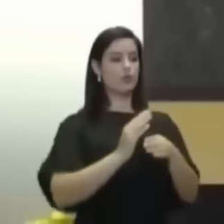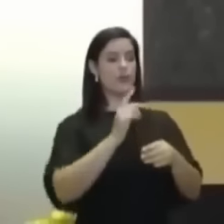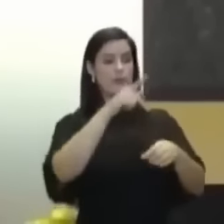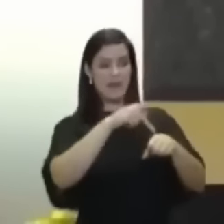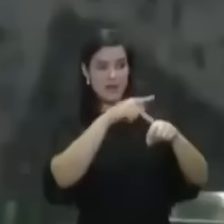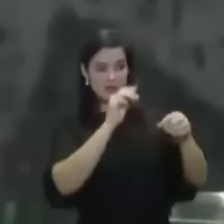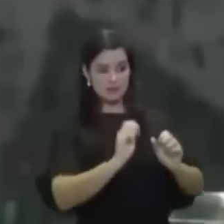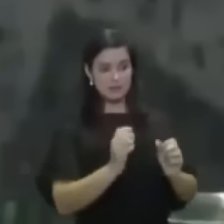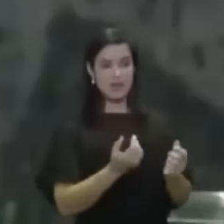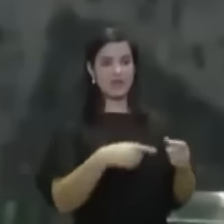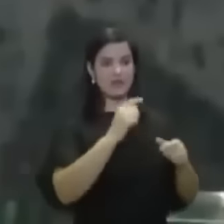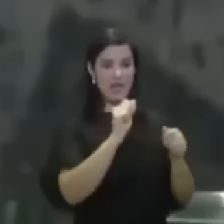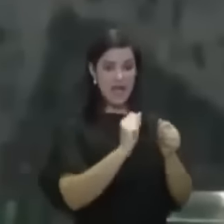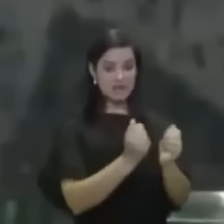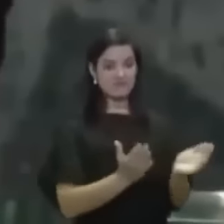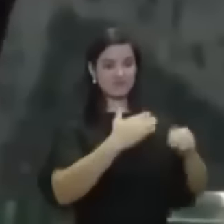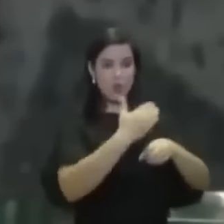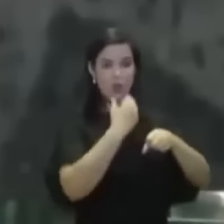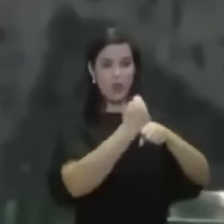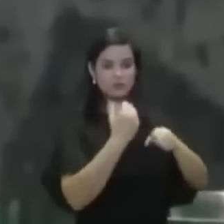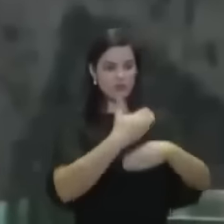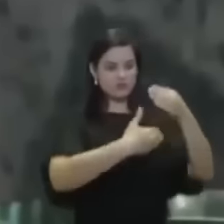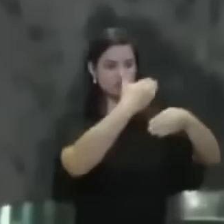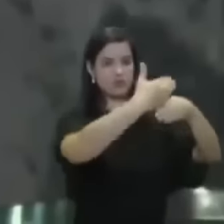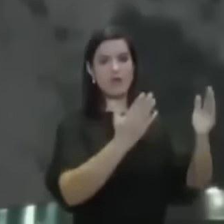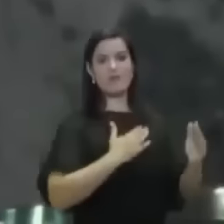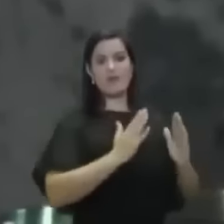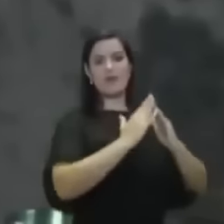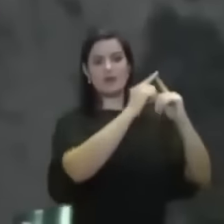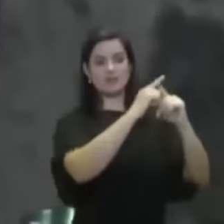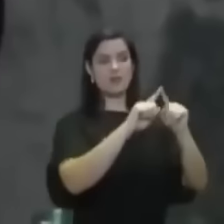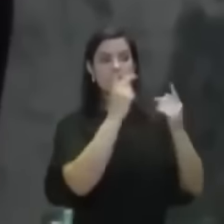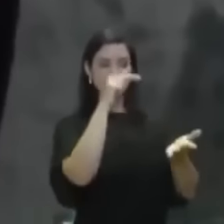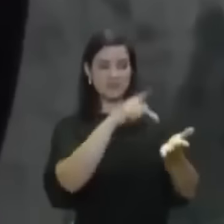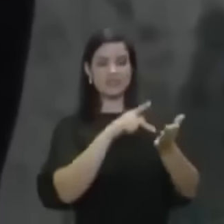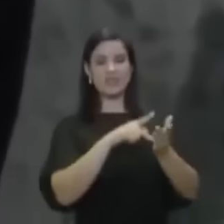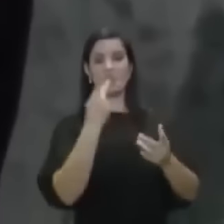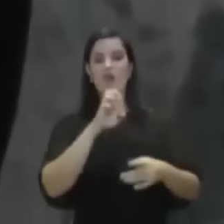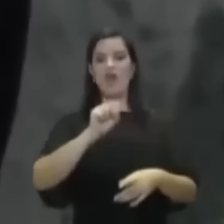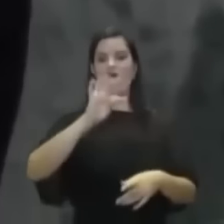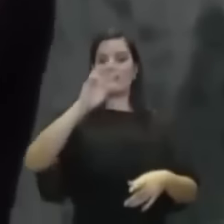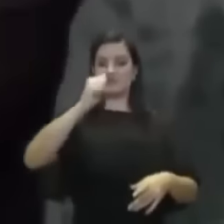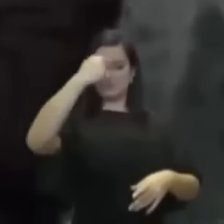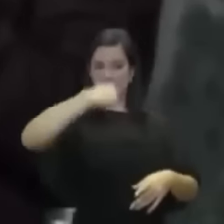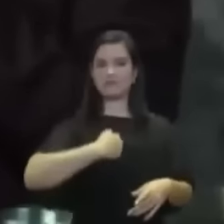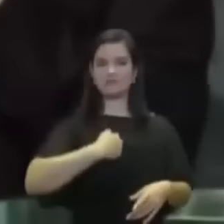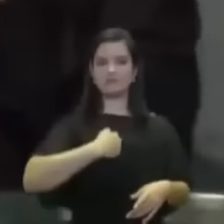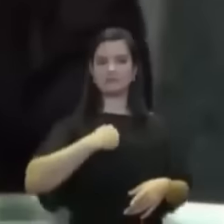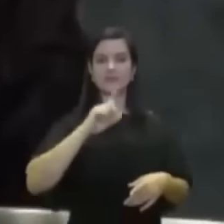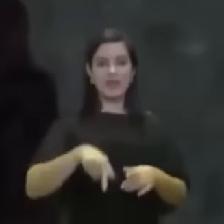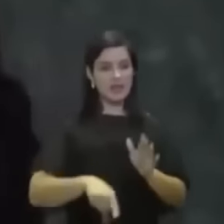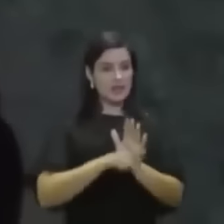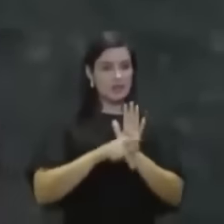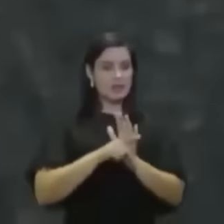Ele disse: eu também te digo que tu és Petros, mas sobre esta pedra eu edificarei a minha igreja. De tal maneira que